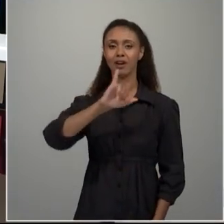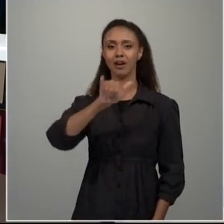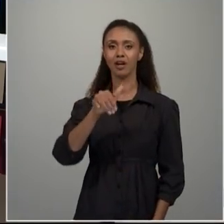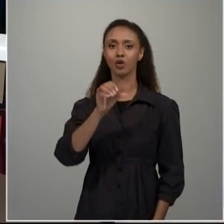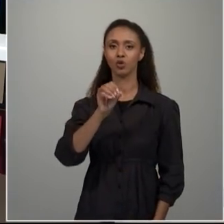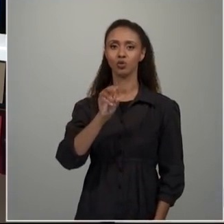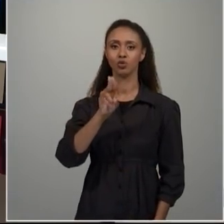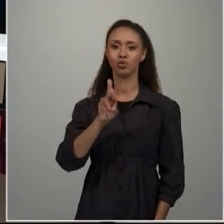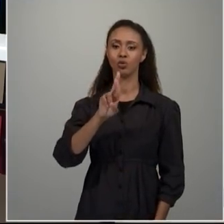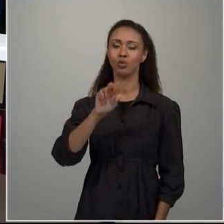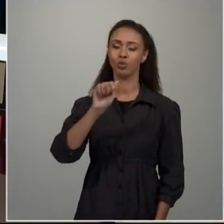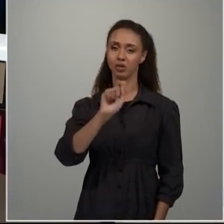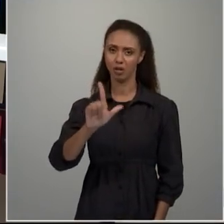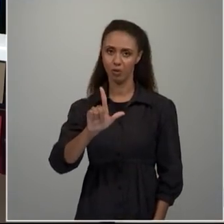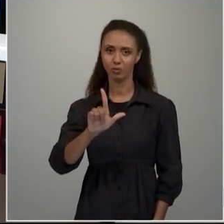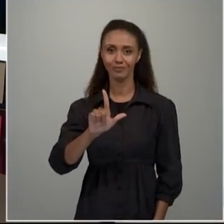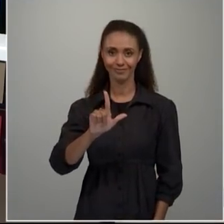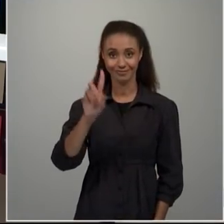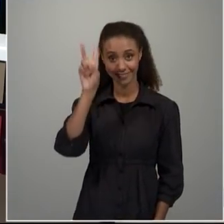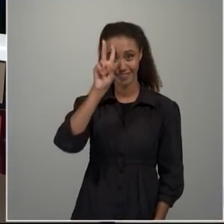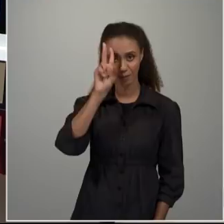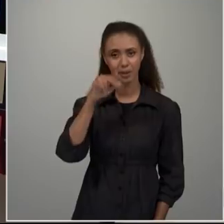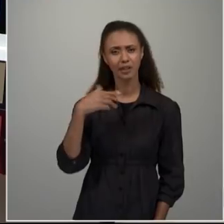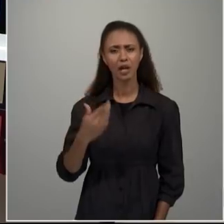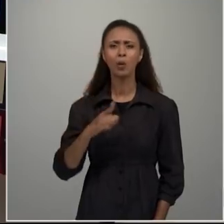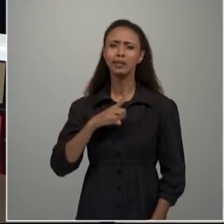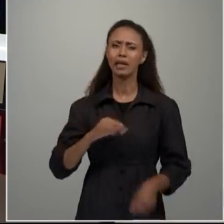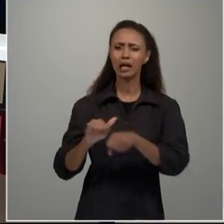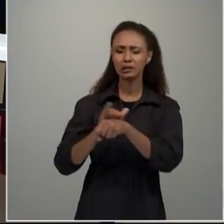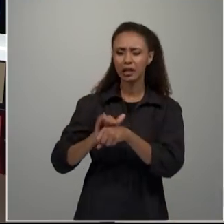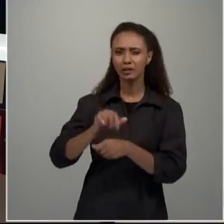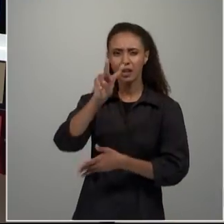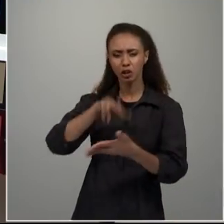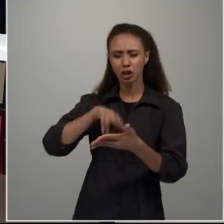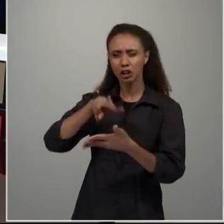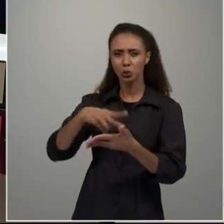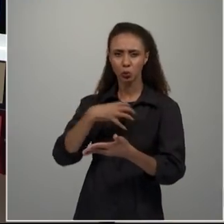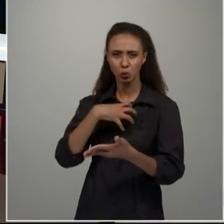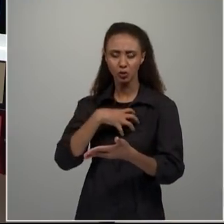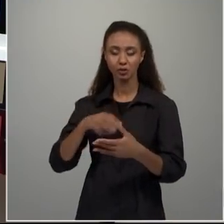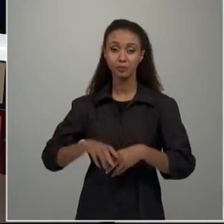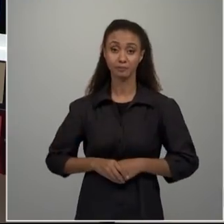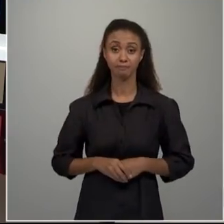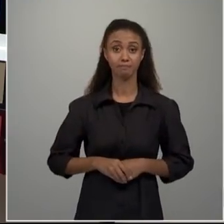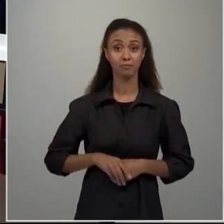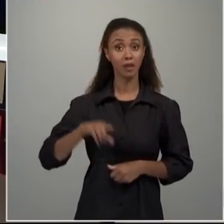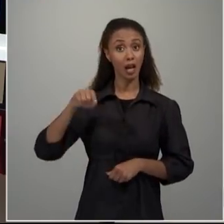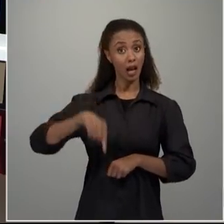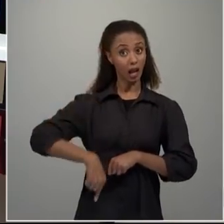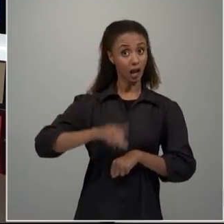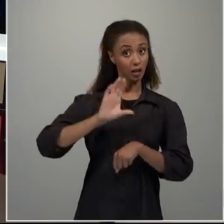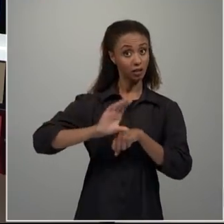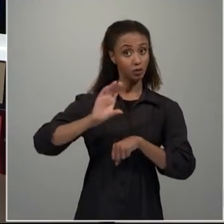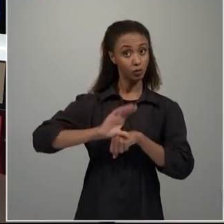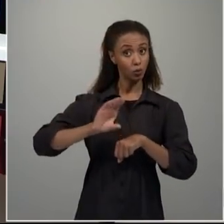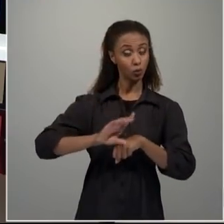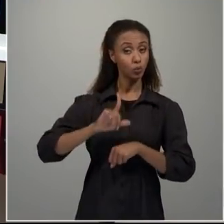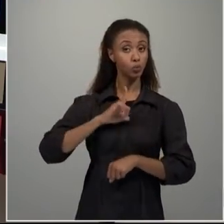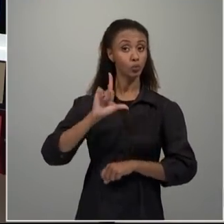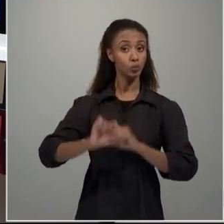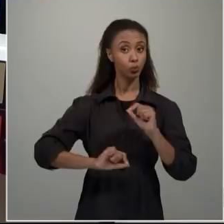a gente olhou para o tema principal a gente vai fazer toda aquela estratégia de leitura no nosso curso que você vai ter